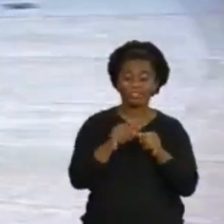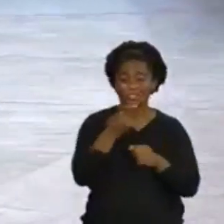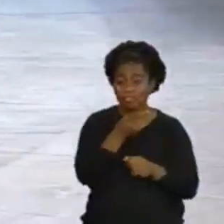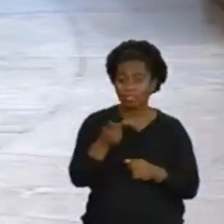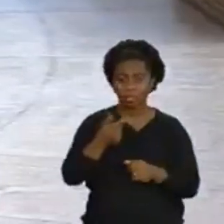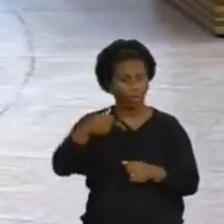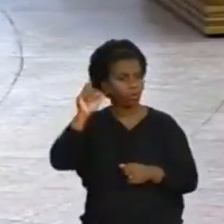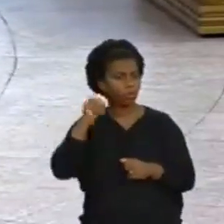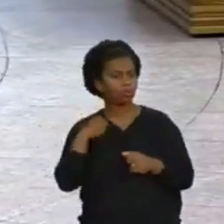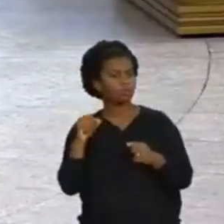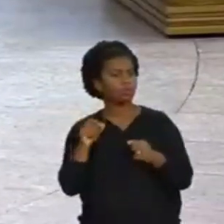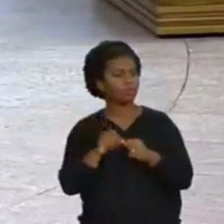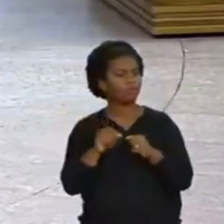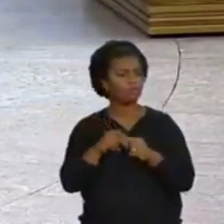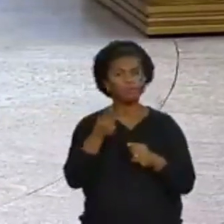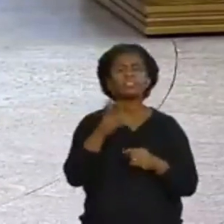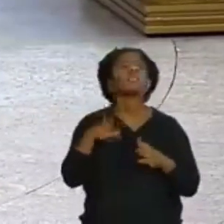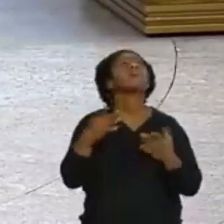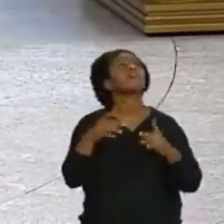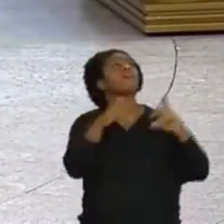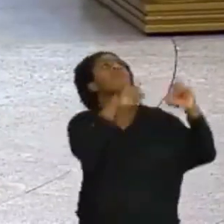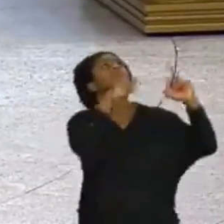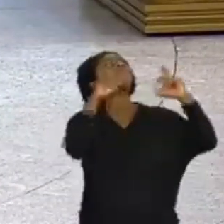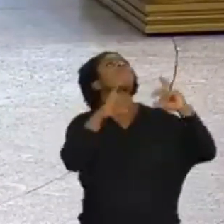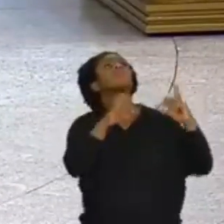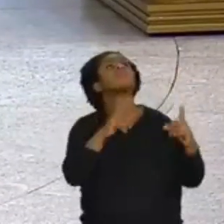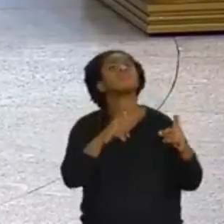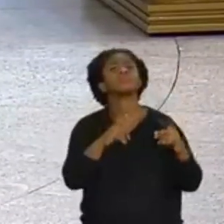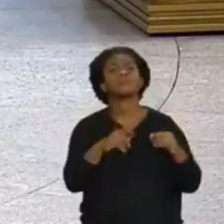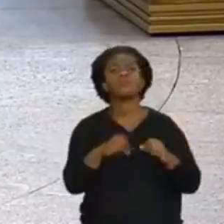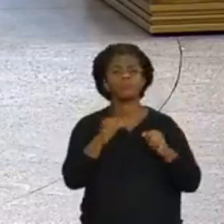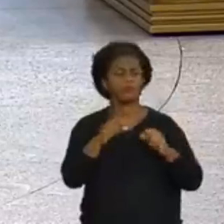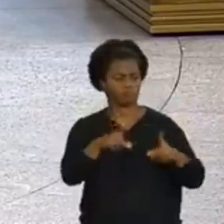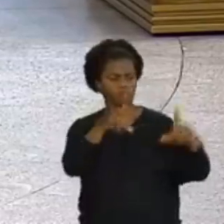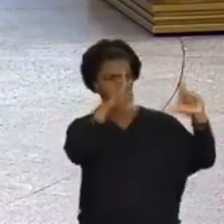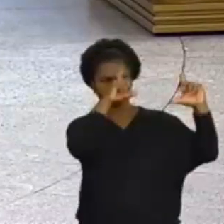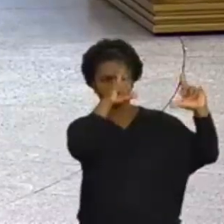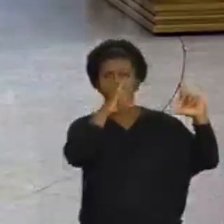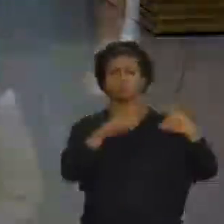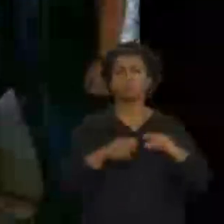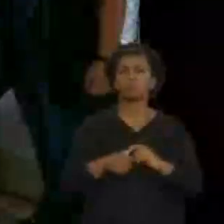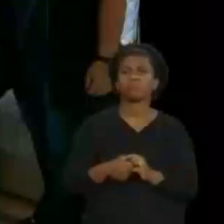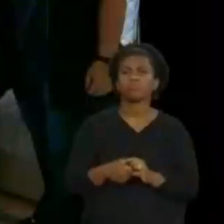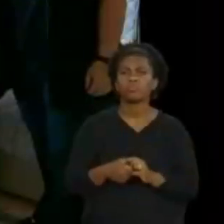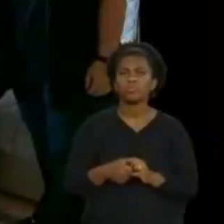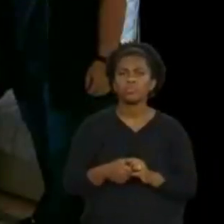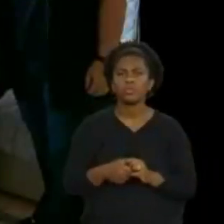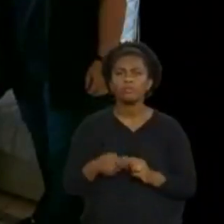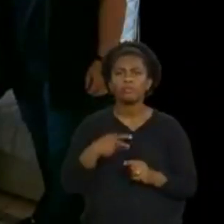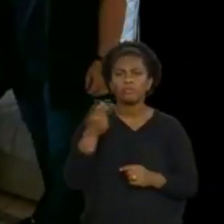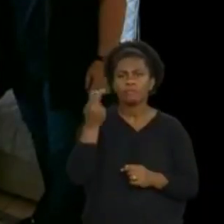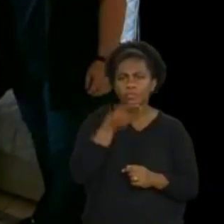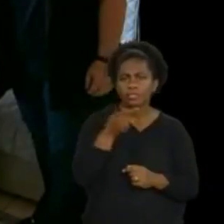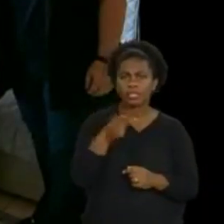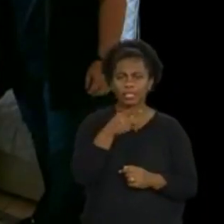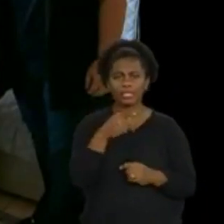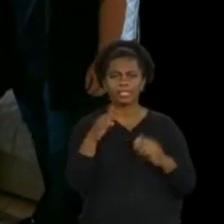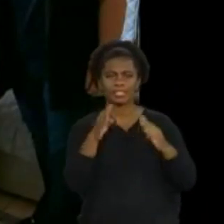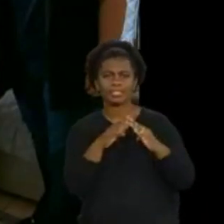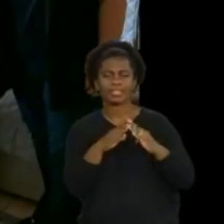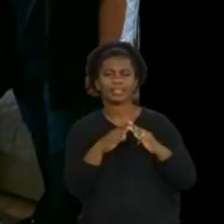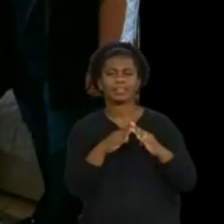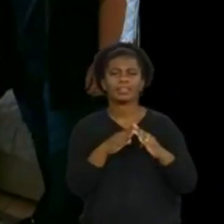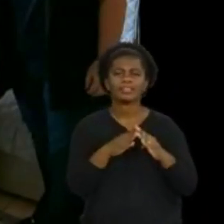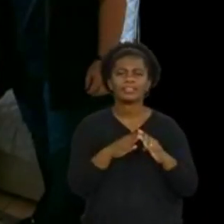fazer visitas, cadê as fotos? Coloca aí as fotos das visitas que eu fui fazer. Fui fazer uma visita nessa casa aí,